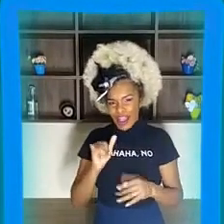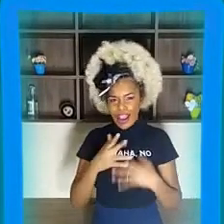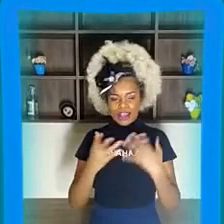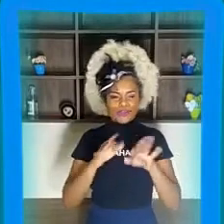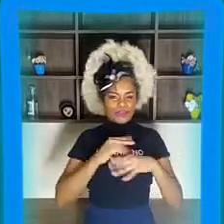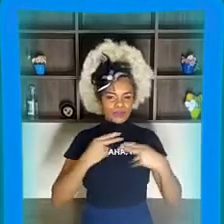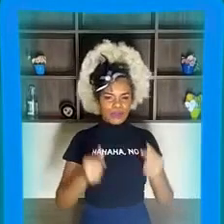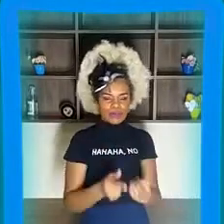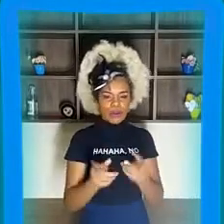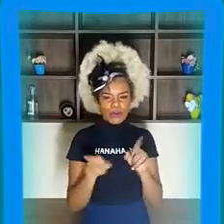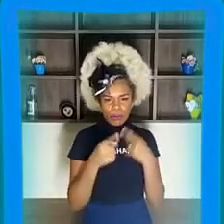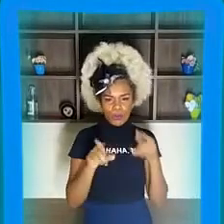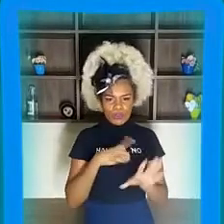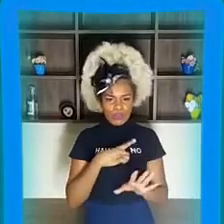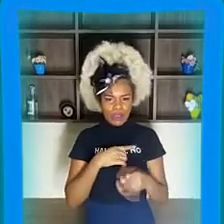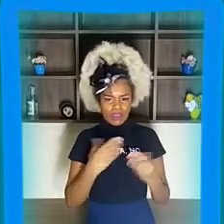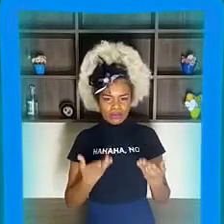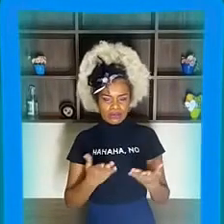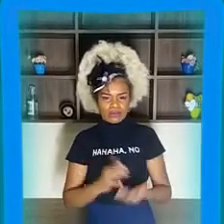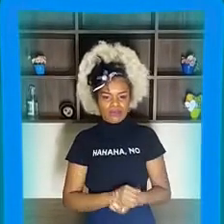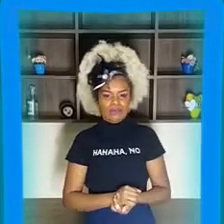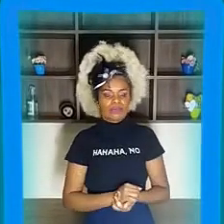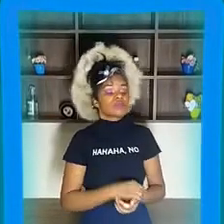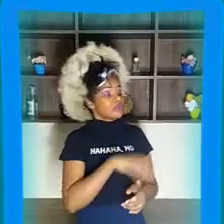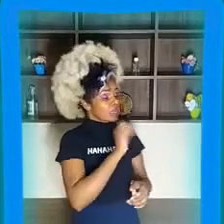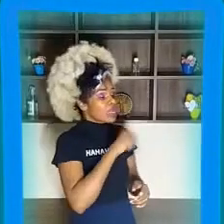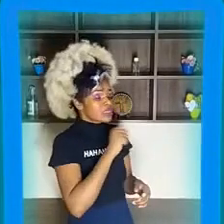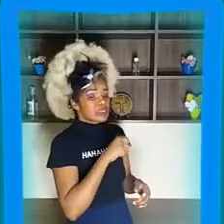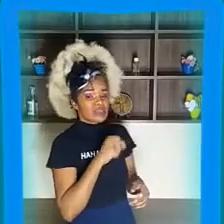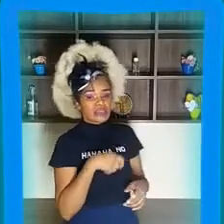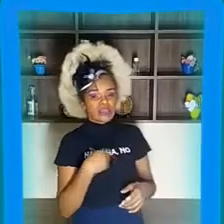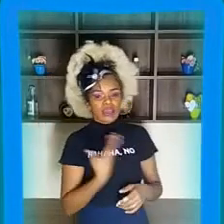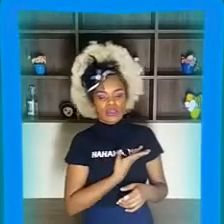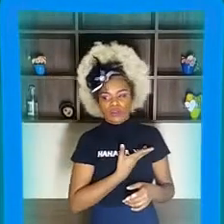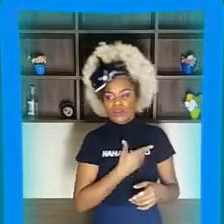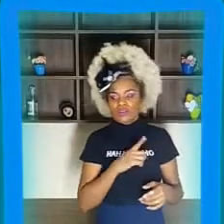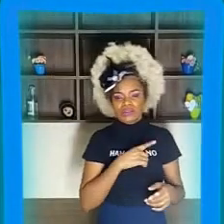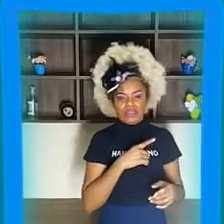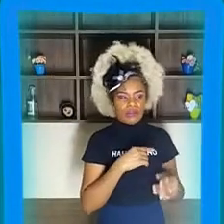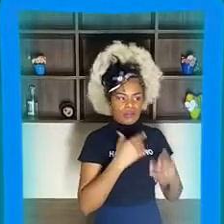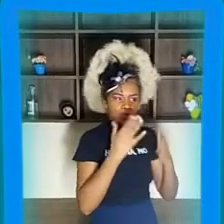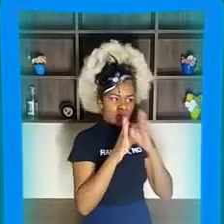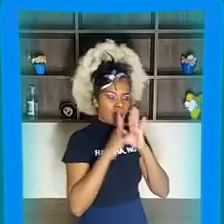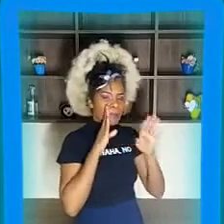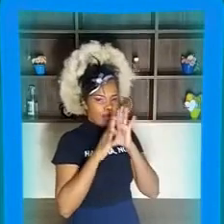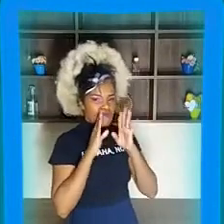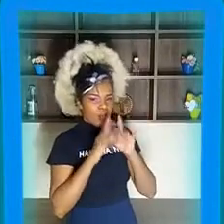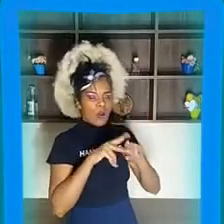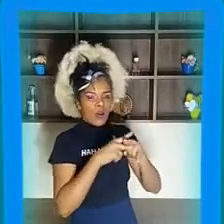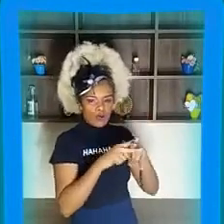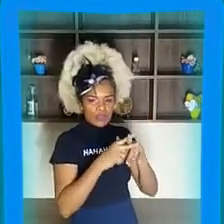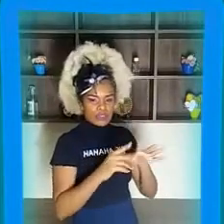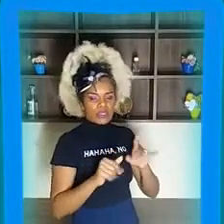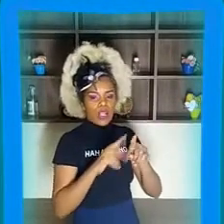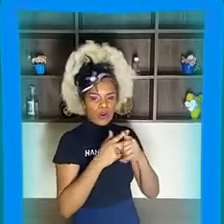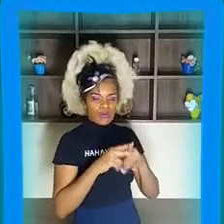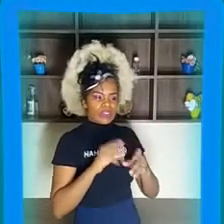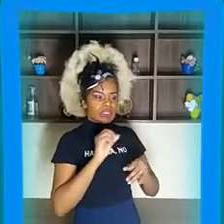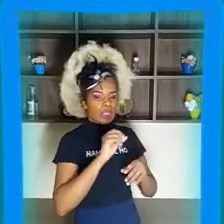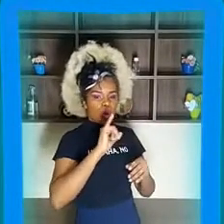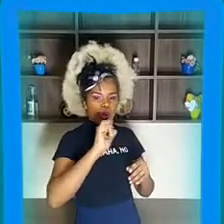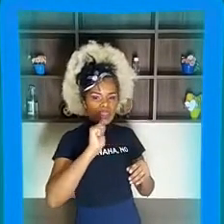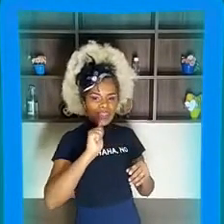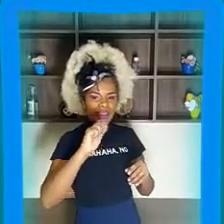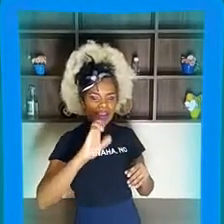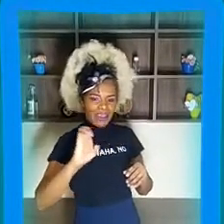plataformas também de música? Sim, a gente... Nós temos um perfil, né, da oficina. É Oficina OIAE.